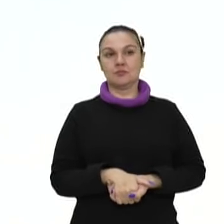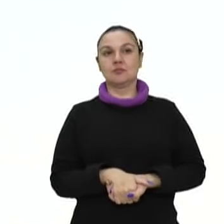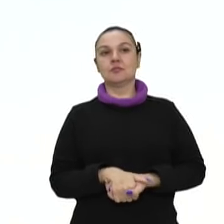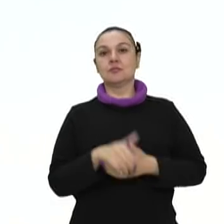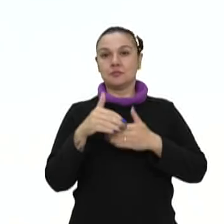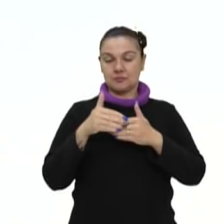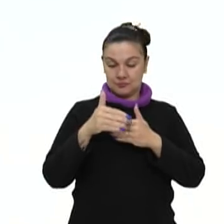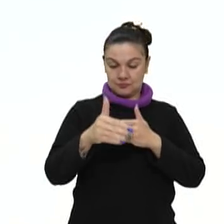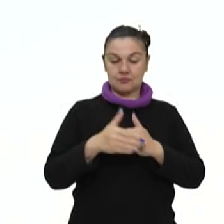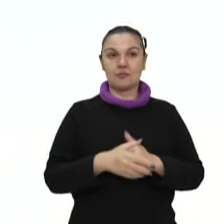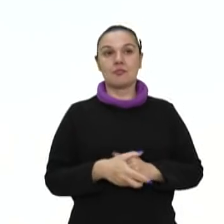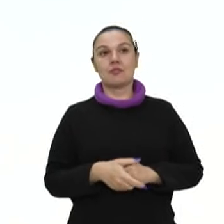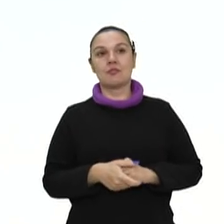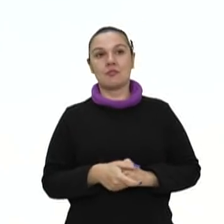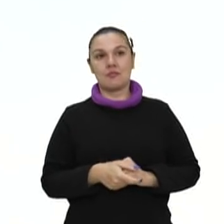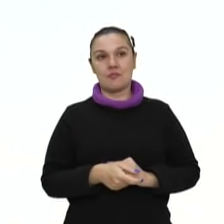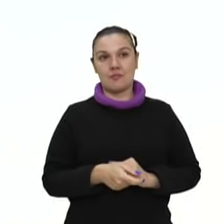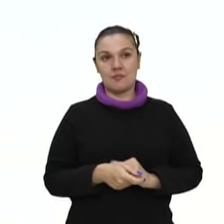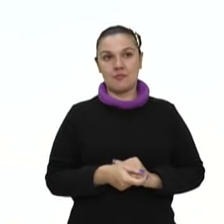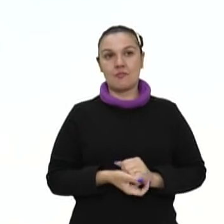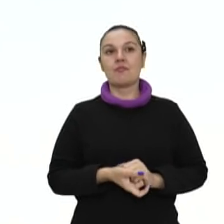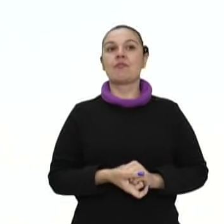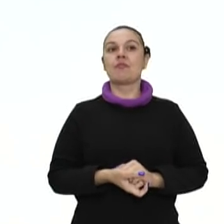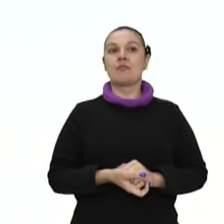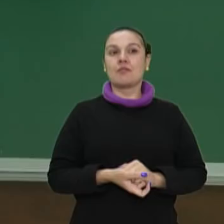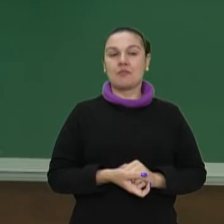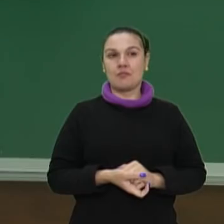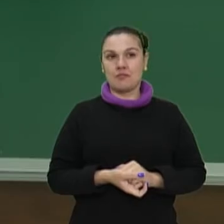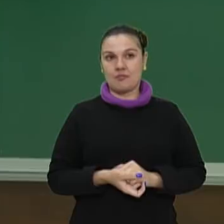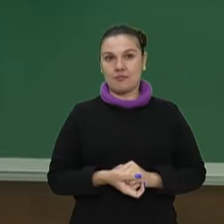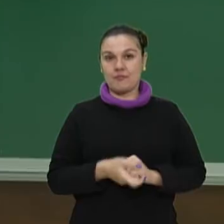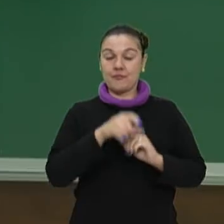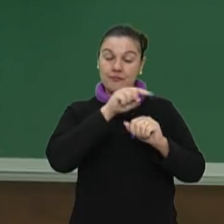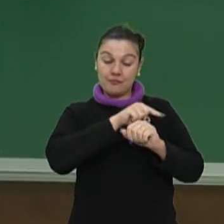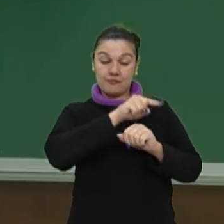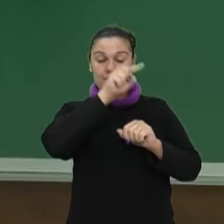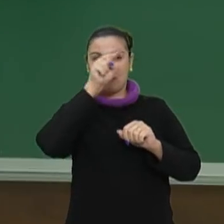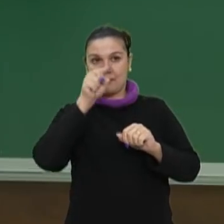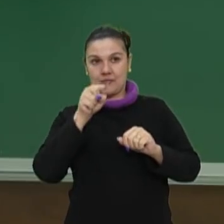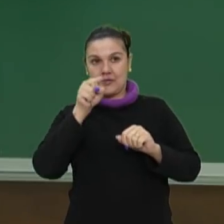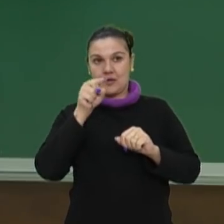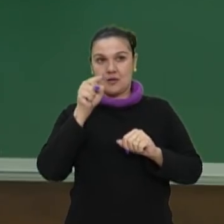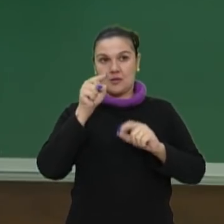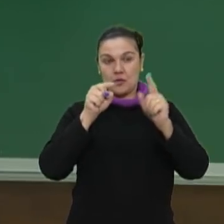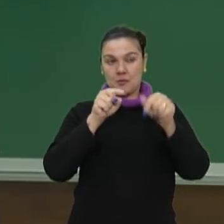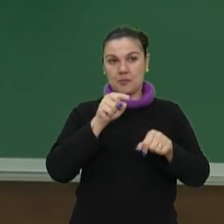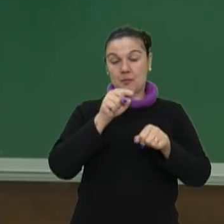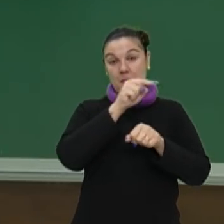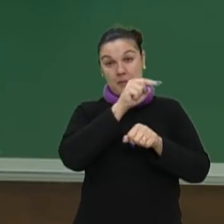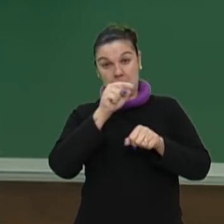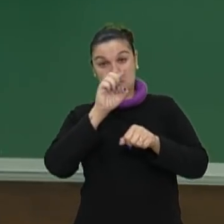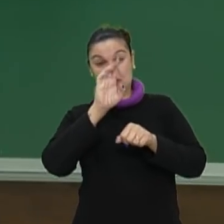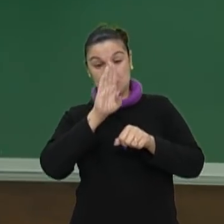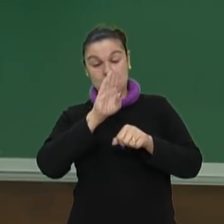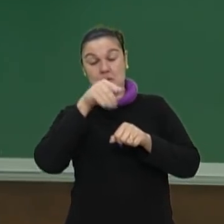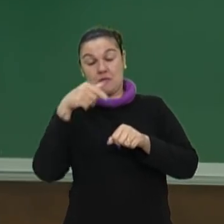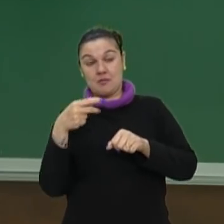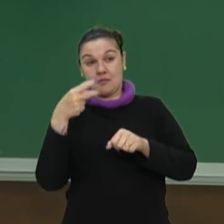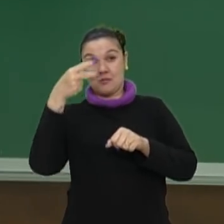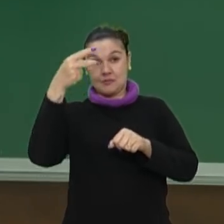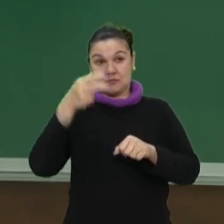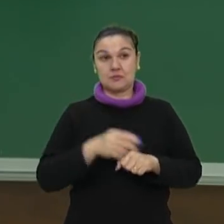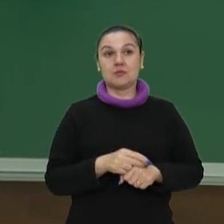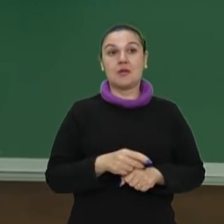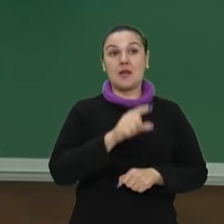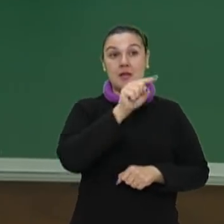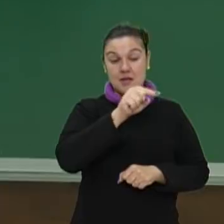isso para o próximo slide, faça a regrinha de sinais aqui também, né? Esse menos aqui, ele vai tornar o b ao quadrado negativo e vai